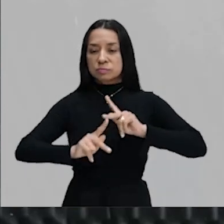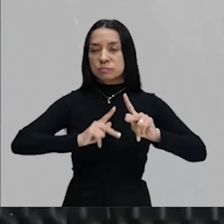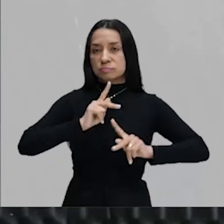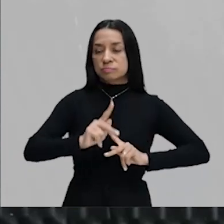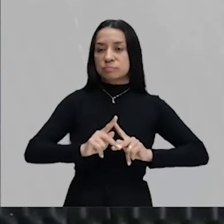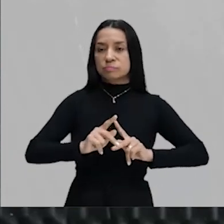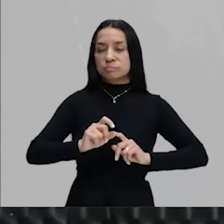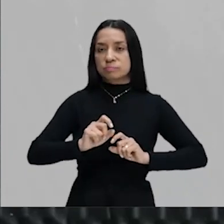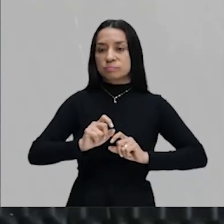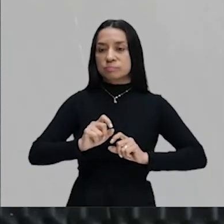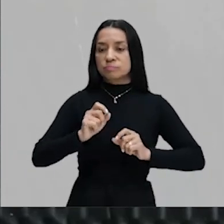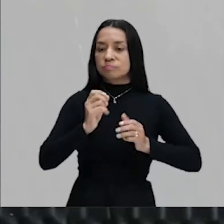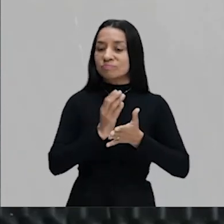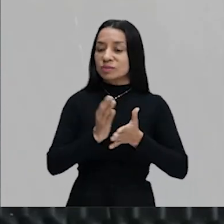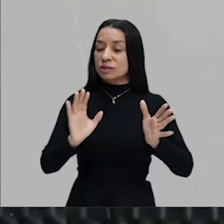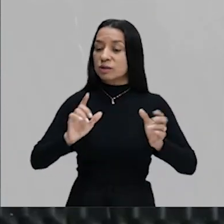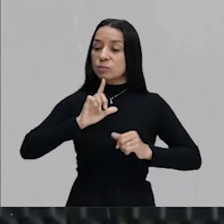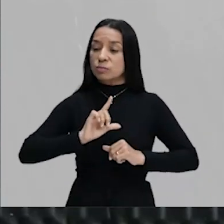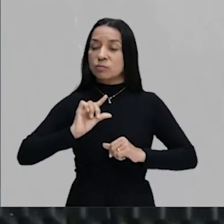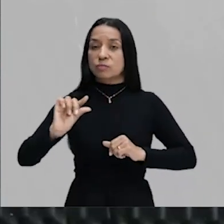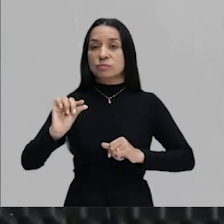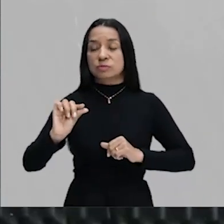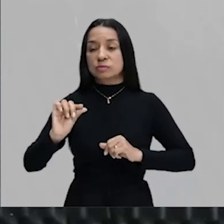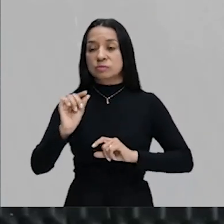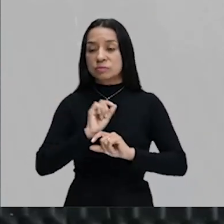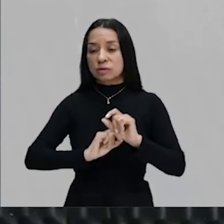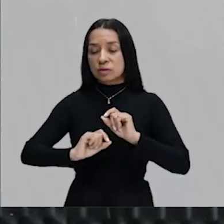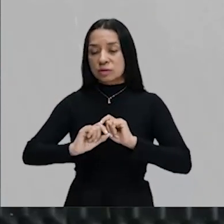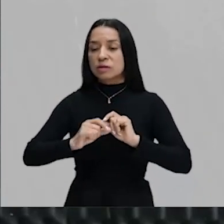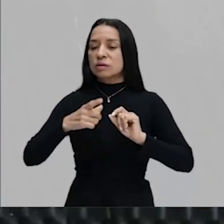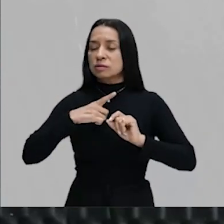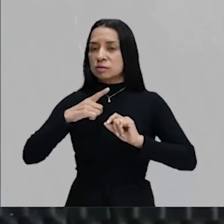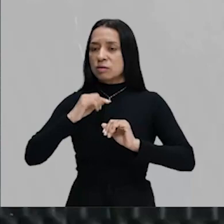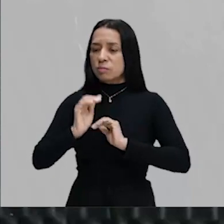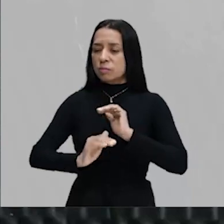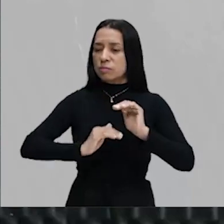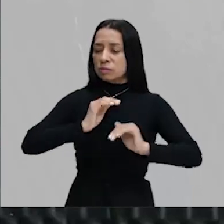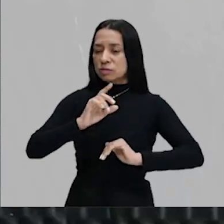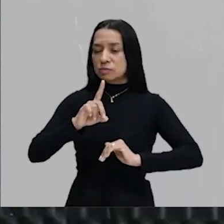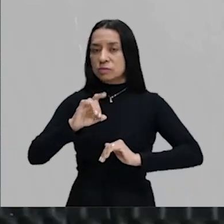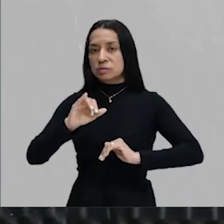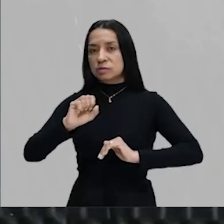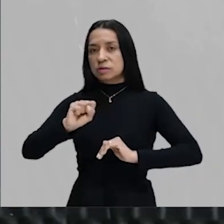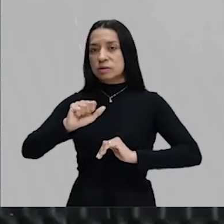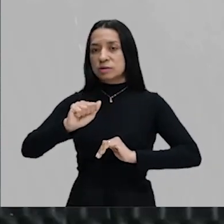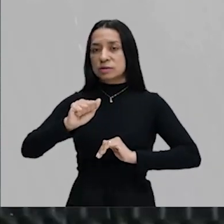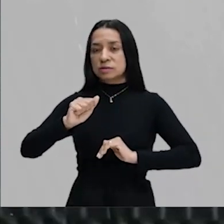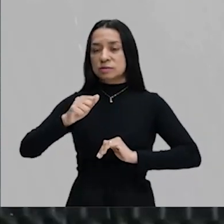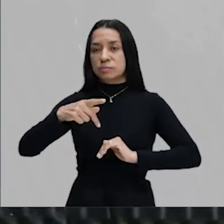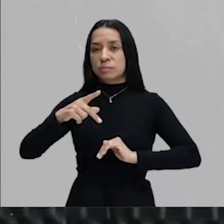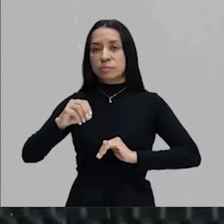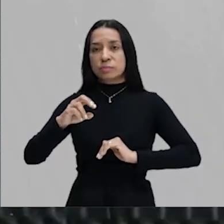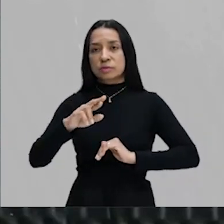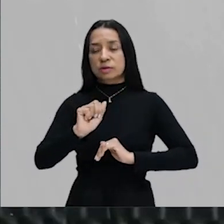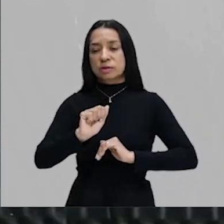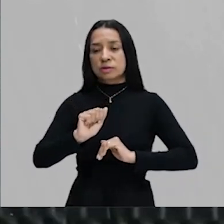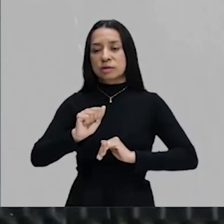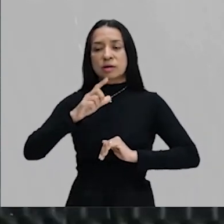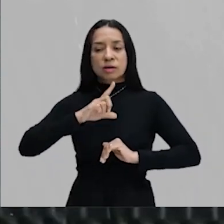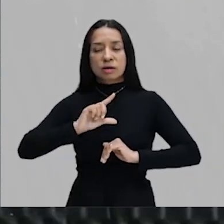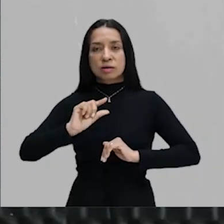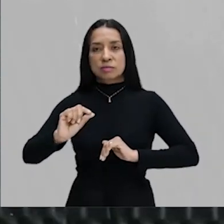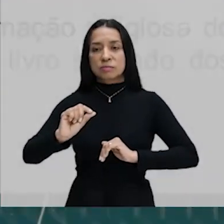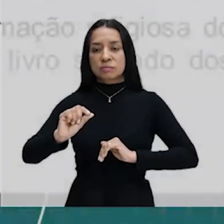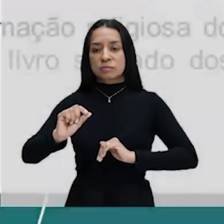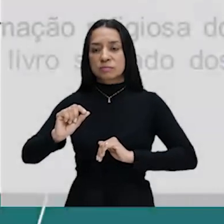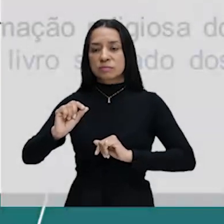né? E acabam fugindo, então existe um processo de diáspora, né? A fuga, evidentemente, leva